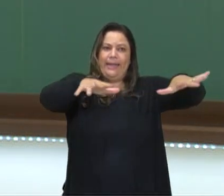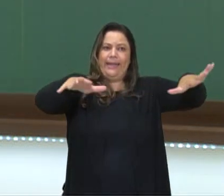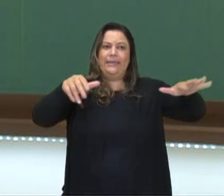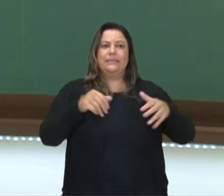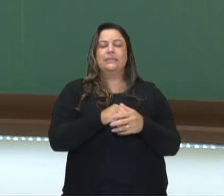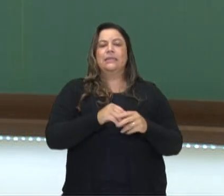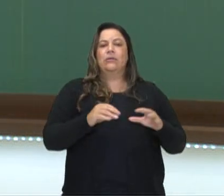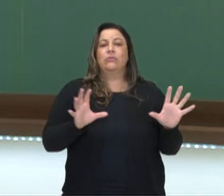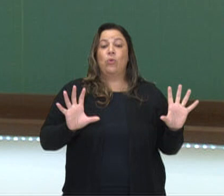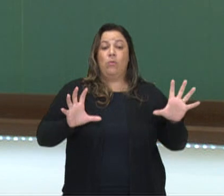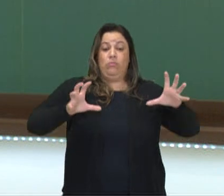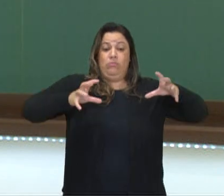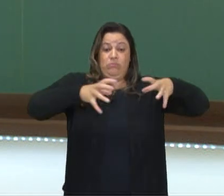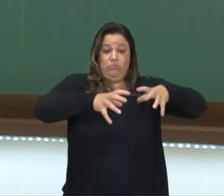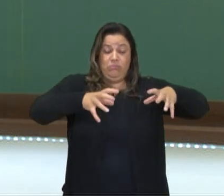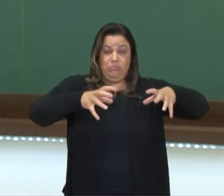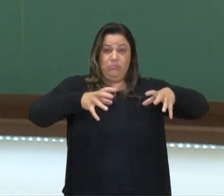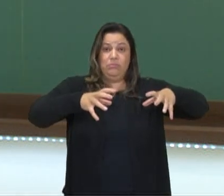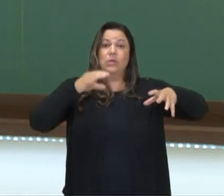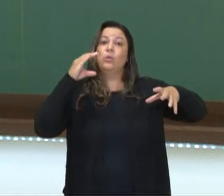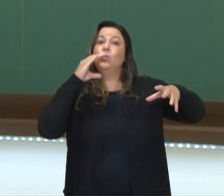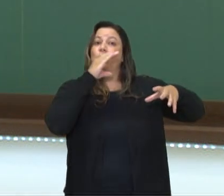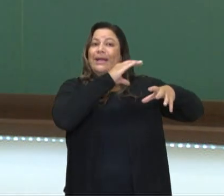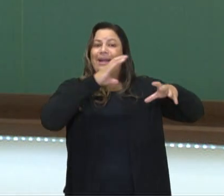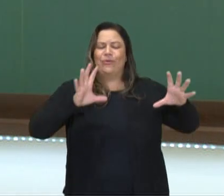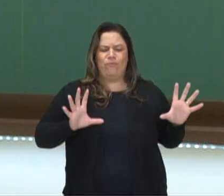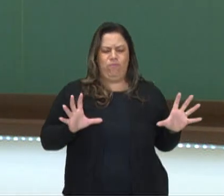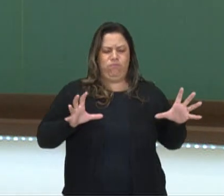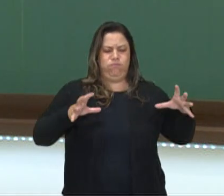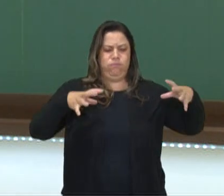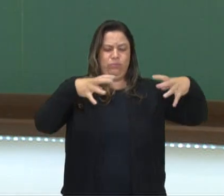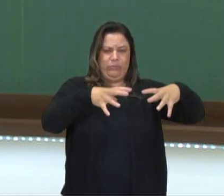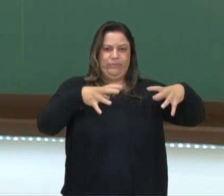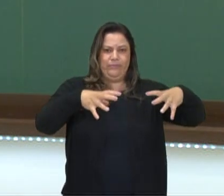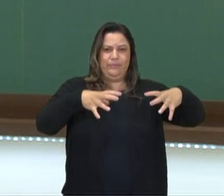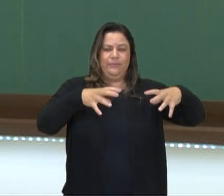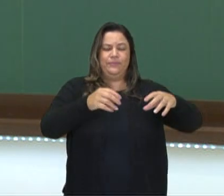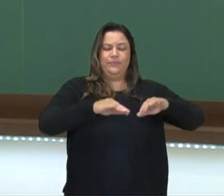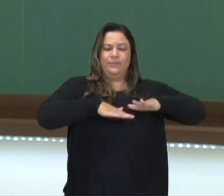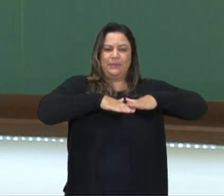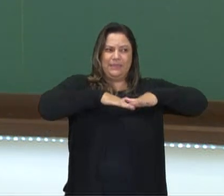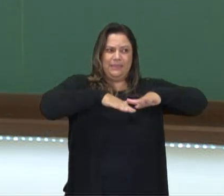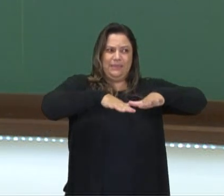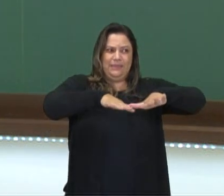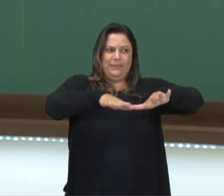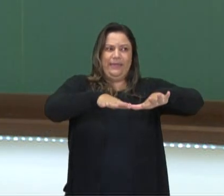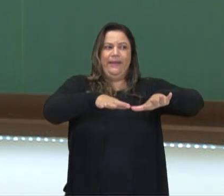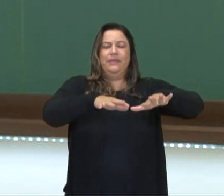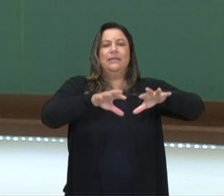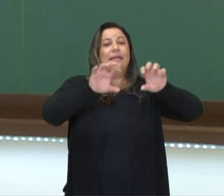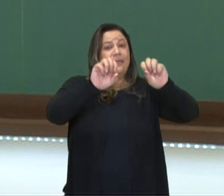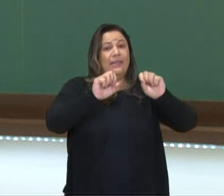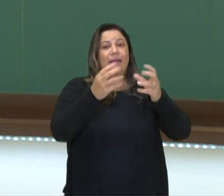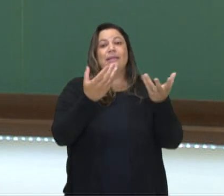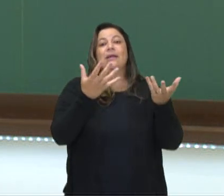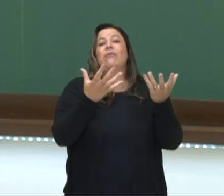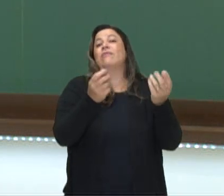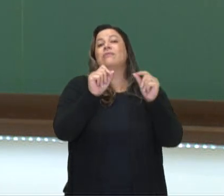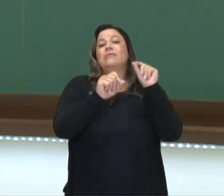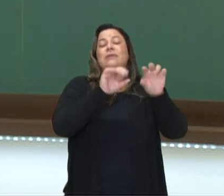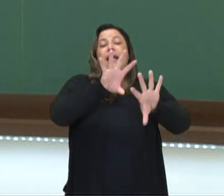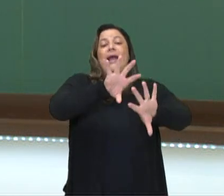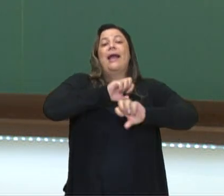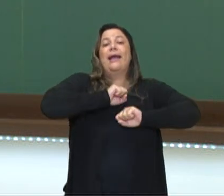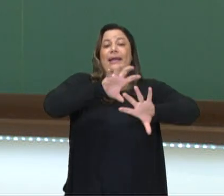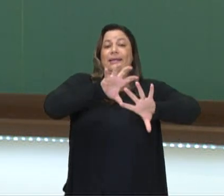uma maior retenção de calor. Até mesmo as ruas com pavimento asfáltico, elas acabam retendo muito mais calor em